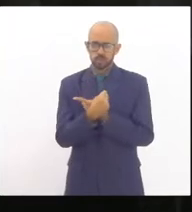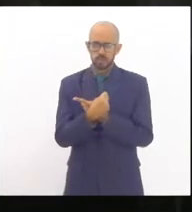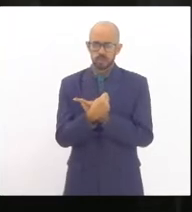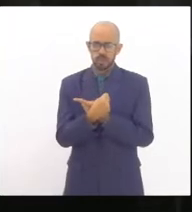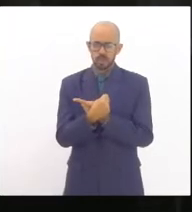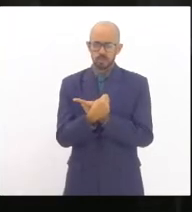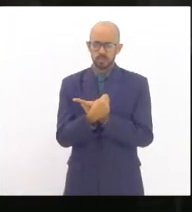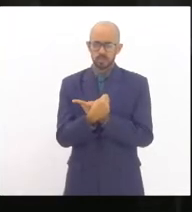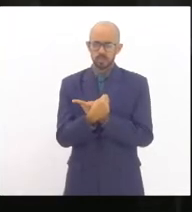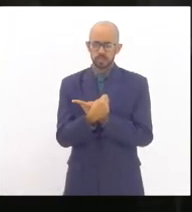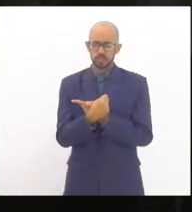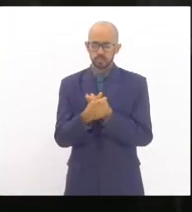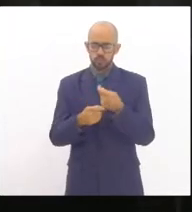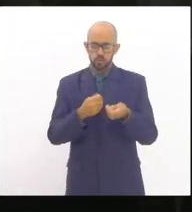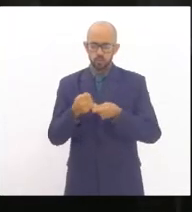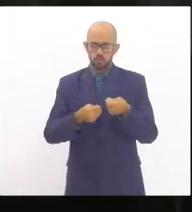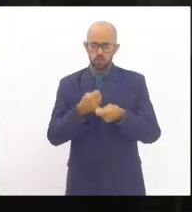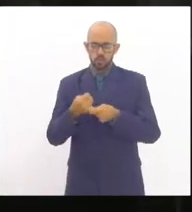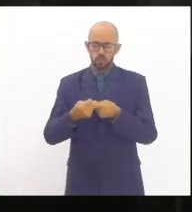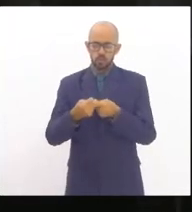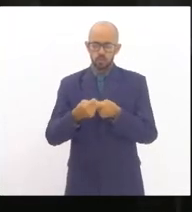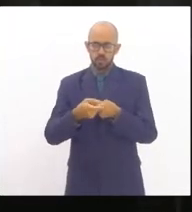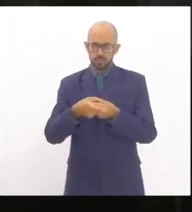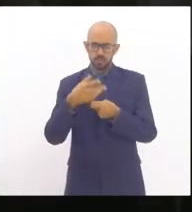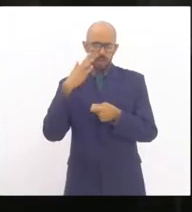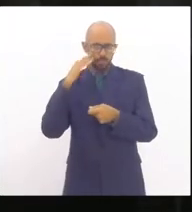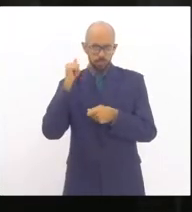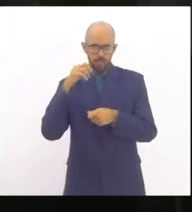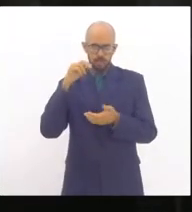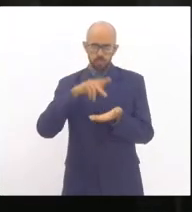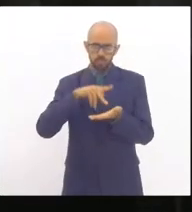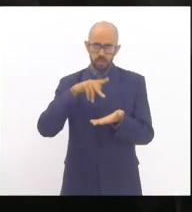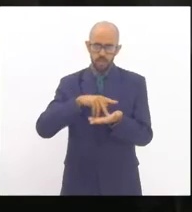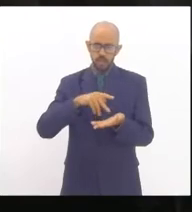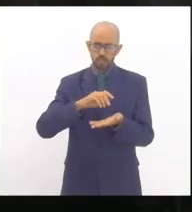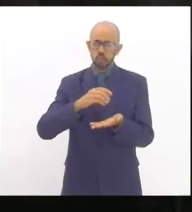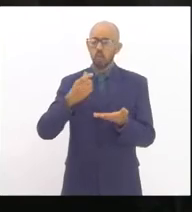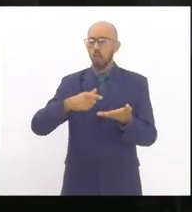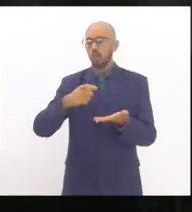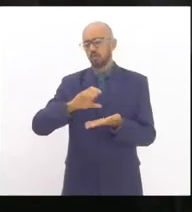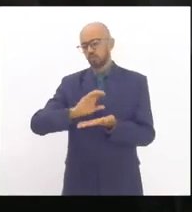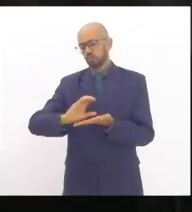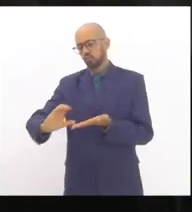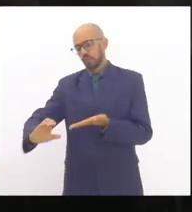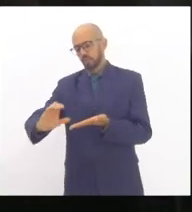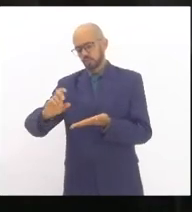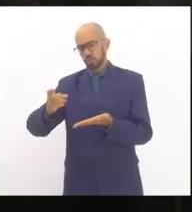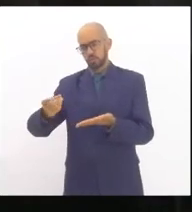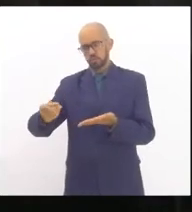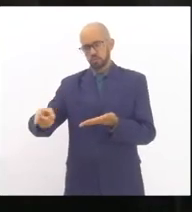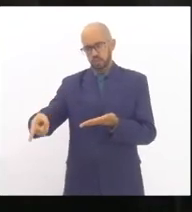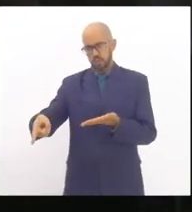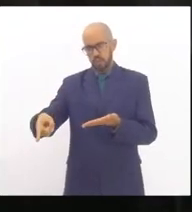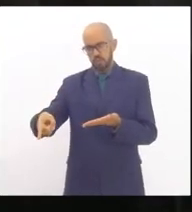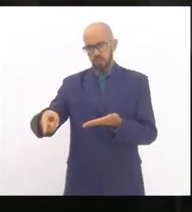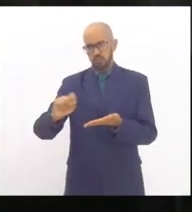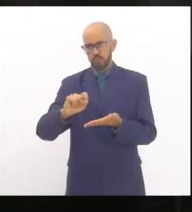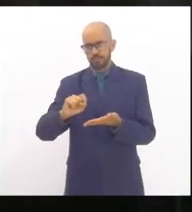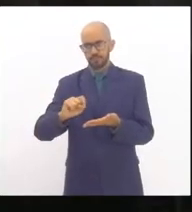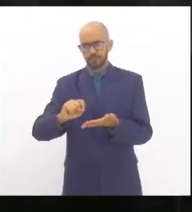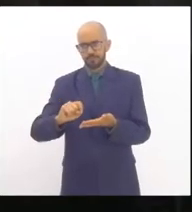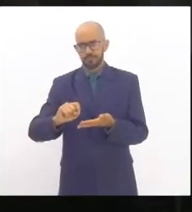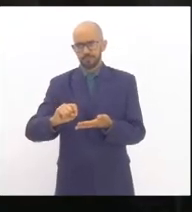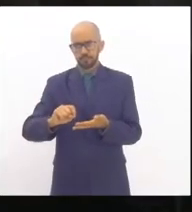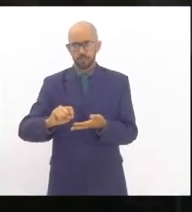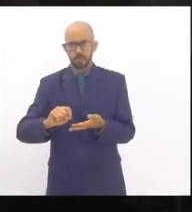através do controle social saber verdadeiramente onde foram investidos aquele orçamento destinado